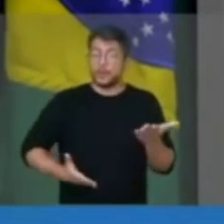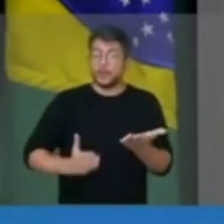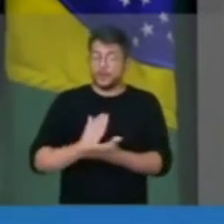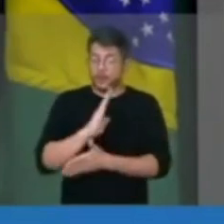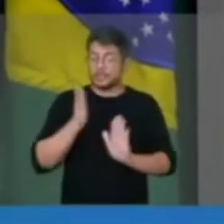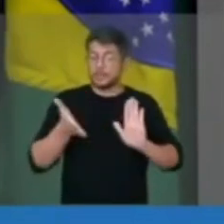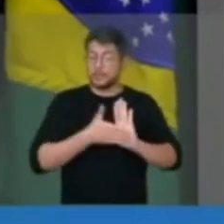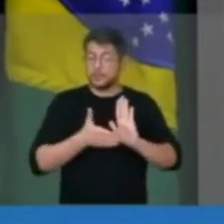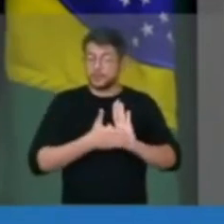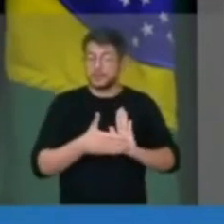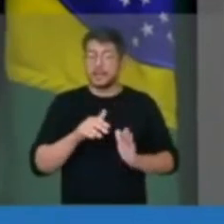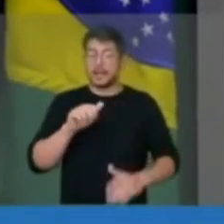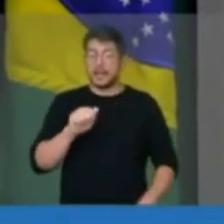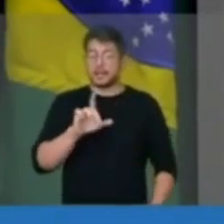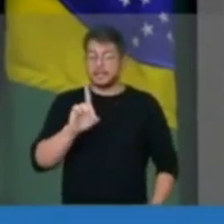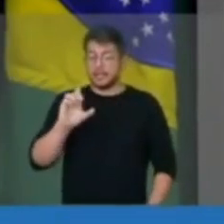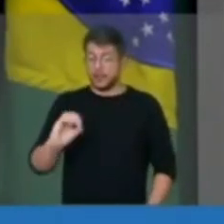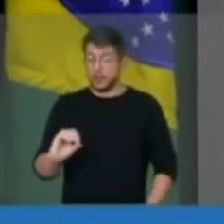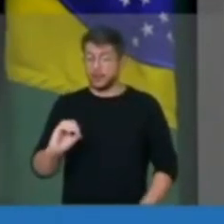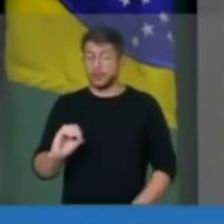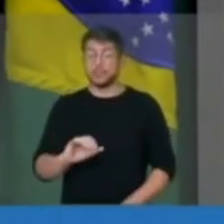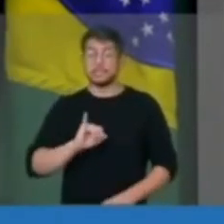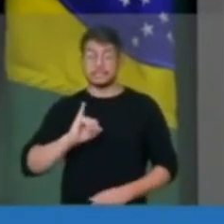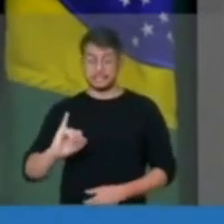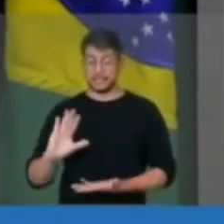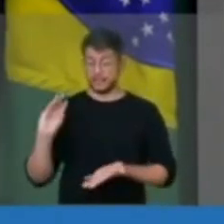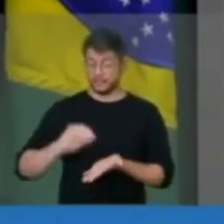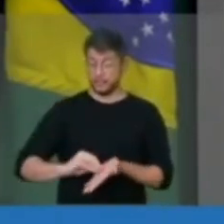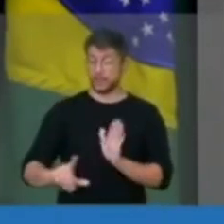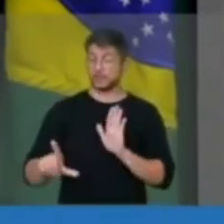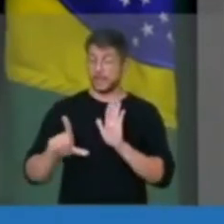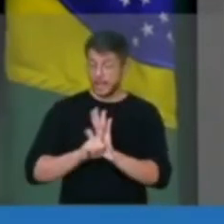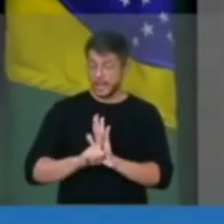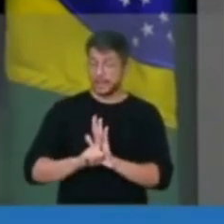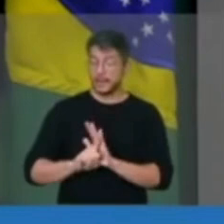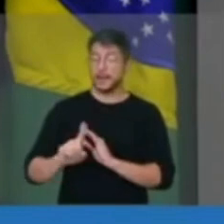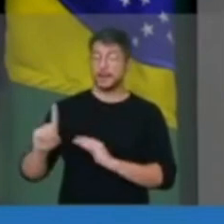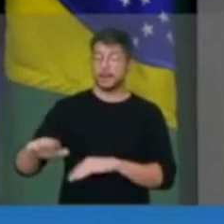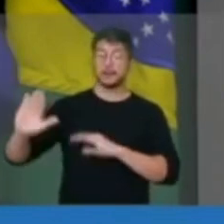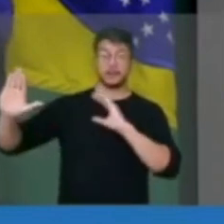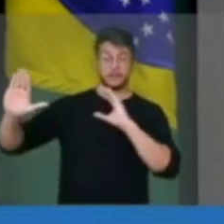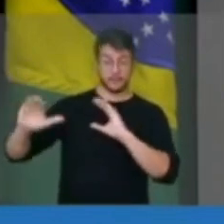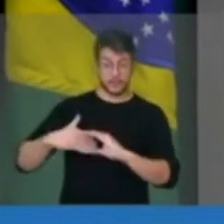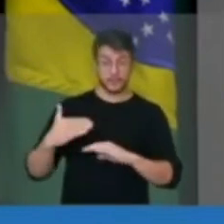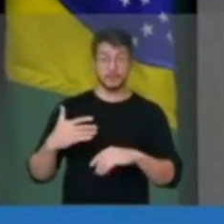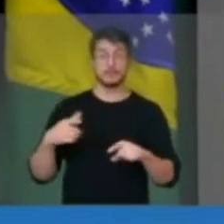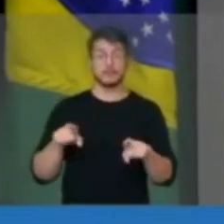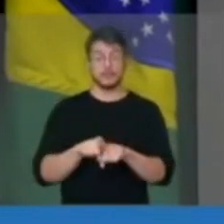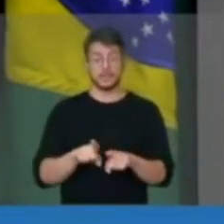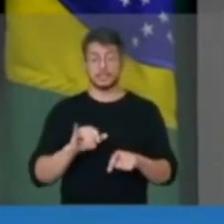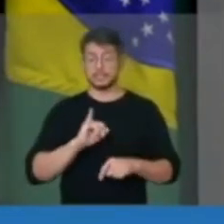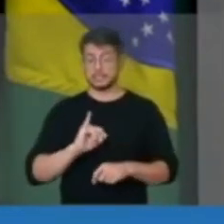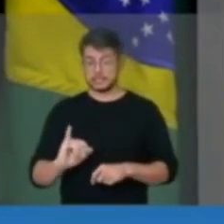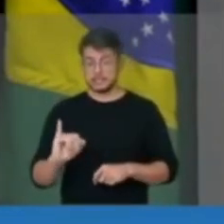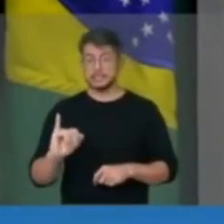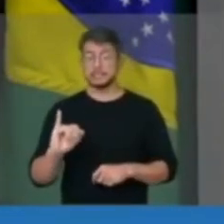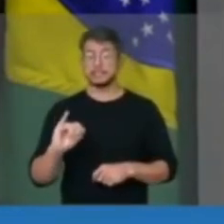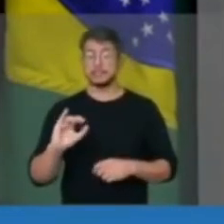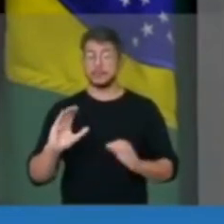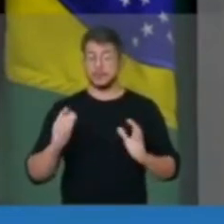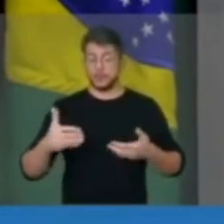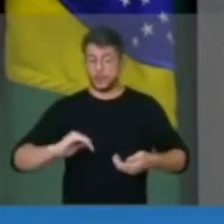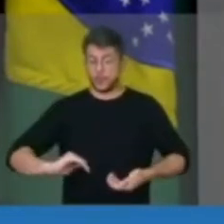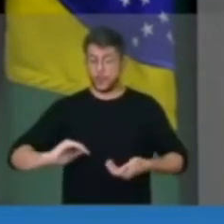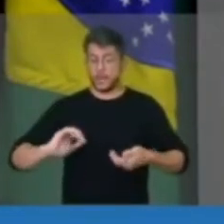próprio é notificado pelo Judiciário para legislar. E o mandado de injunção, que quando o Congresso é omisso,